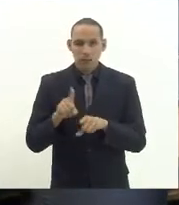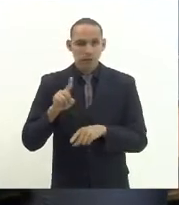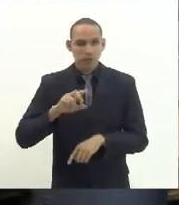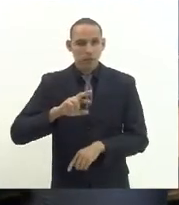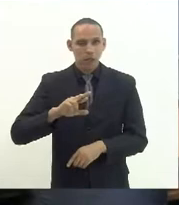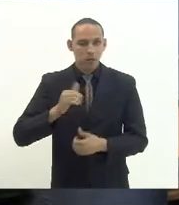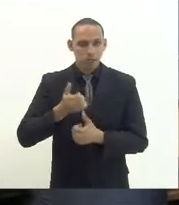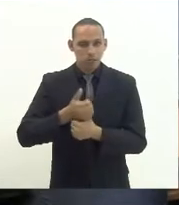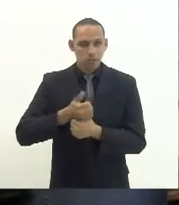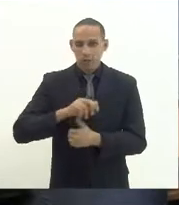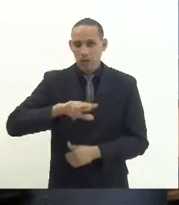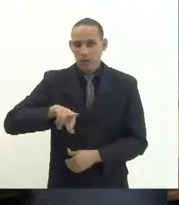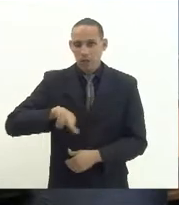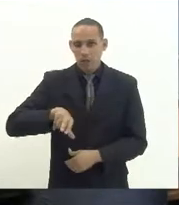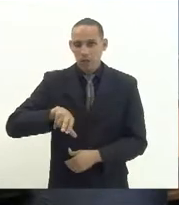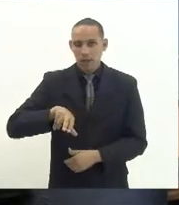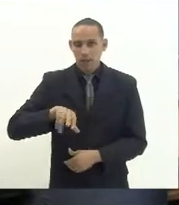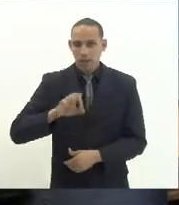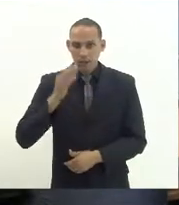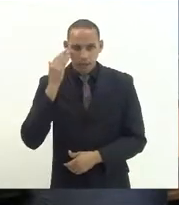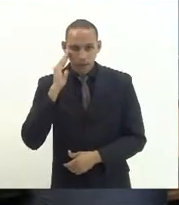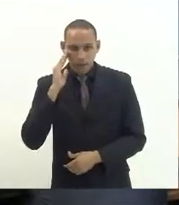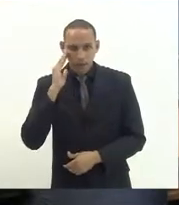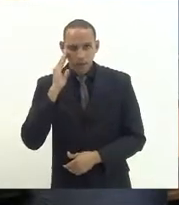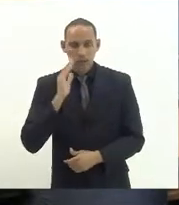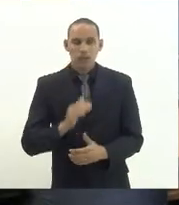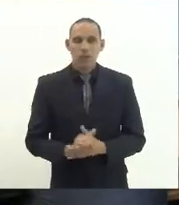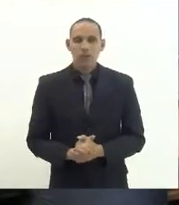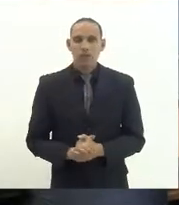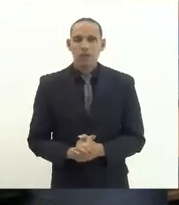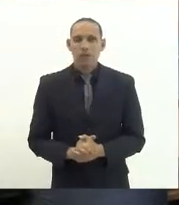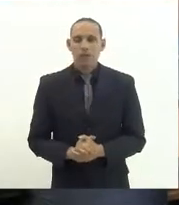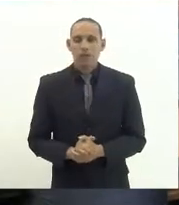e substitutivo não foi entendeu não